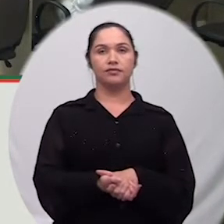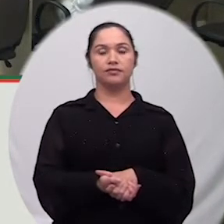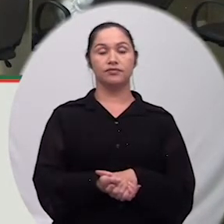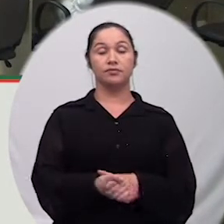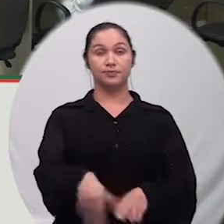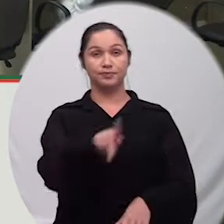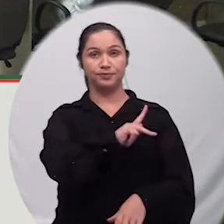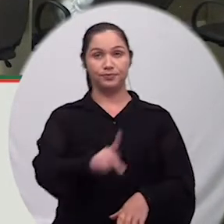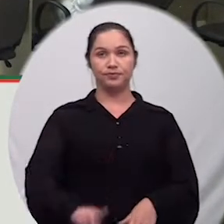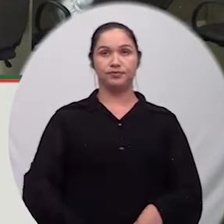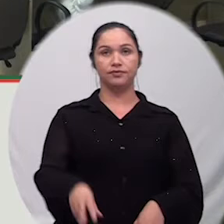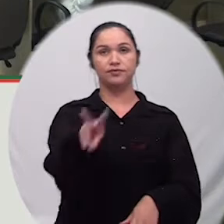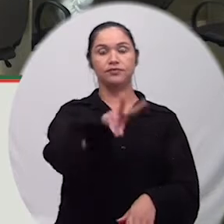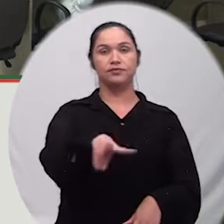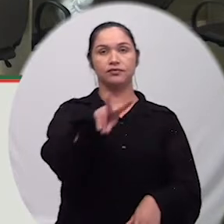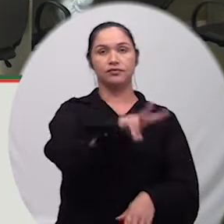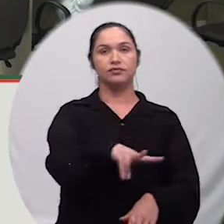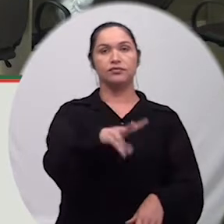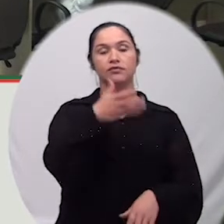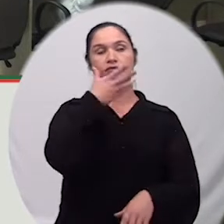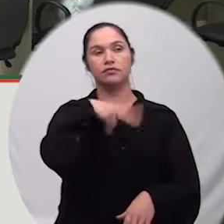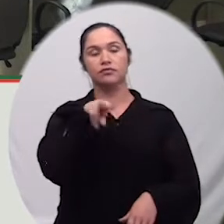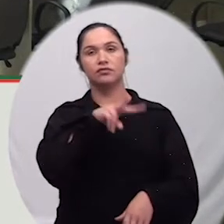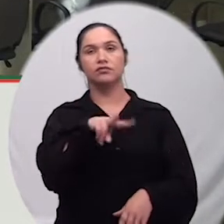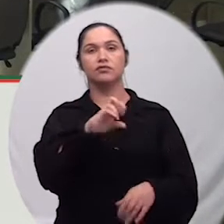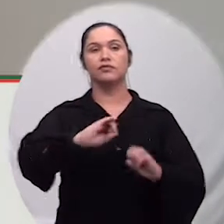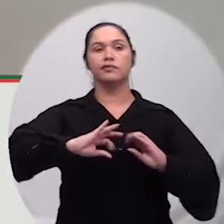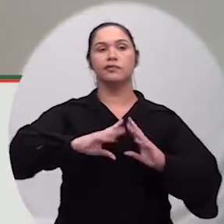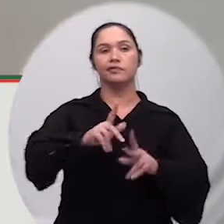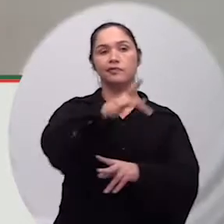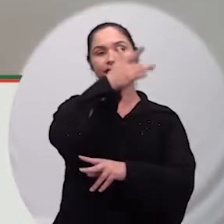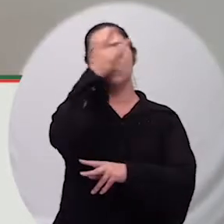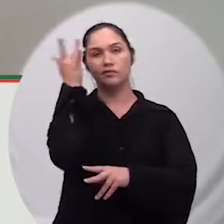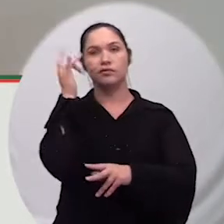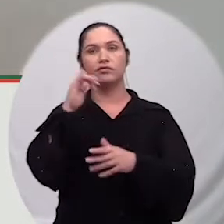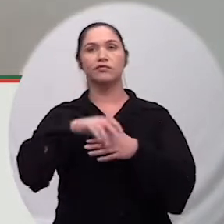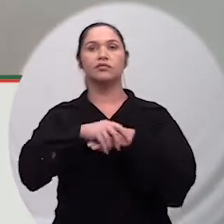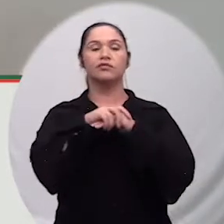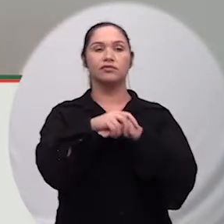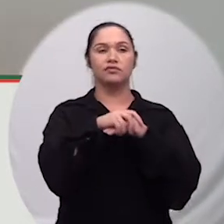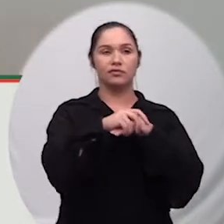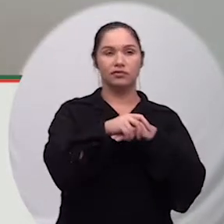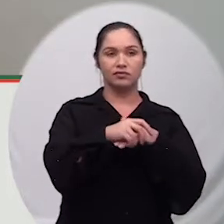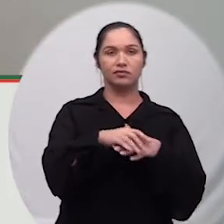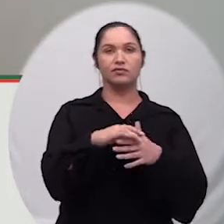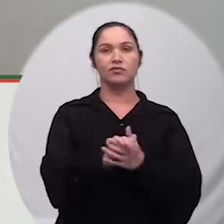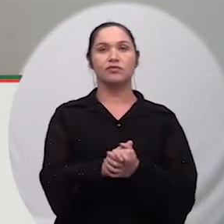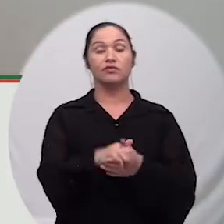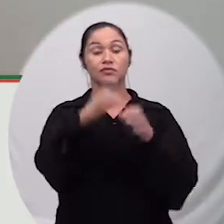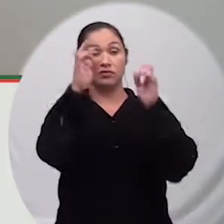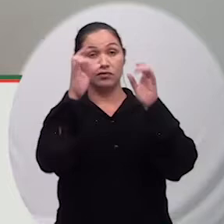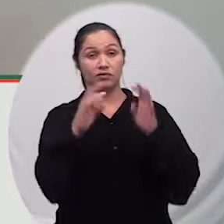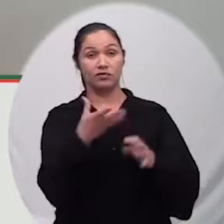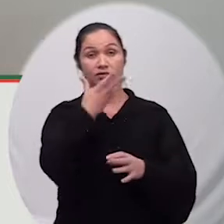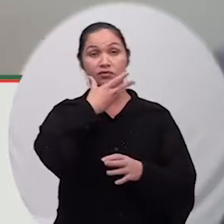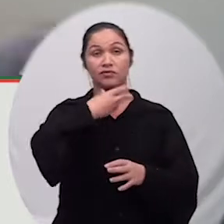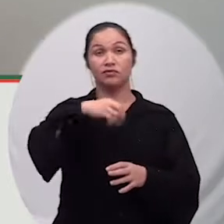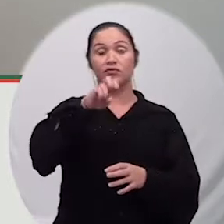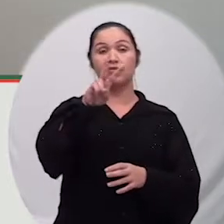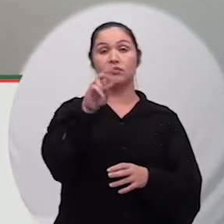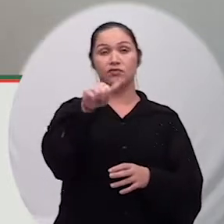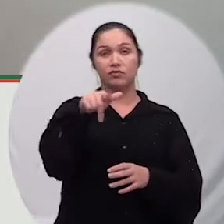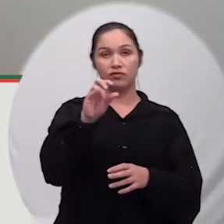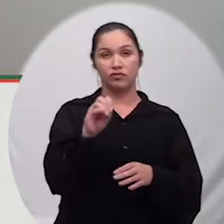Senhor presidente, demais vereadores, vereadoras, cumprimento especial ao Vânio, à Adriana, que muito nos honra com as suas